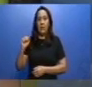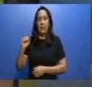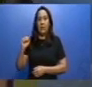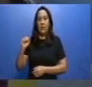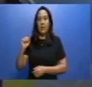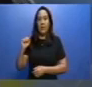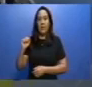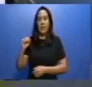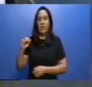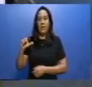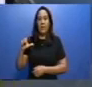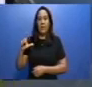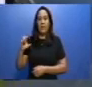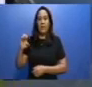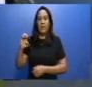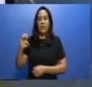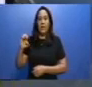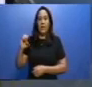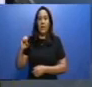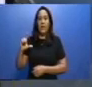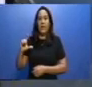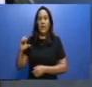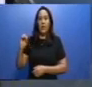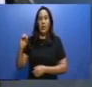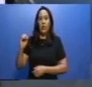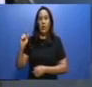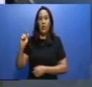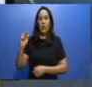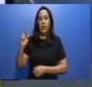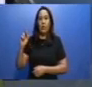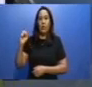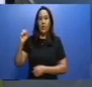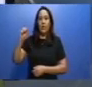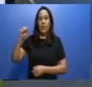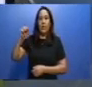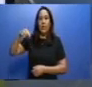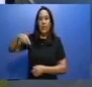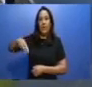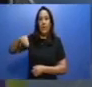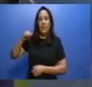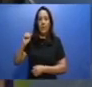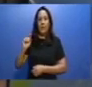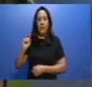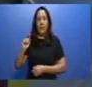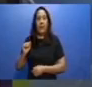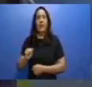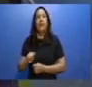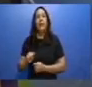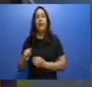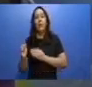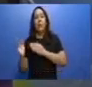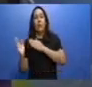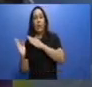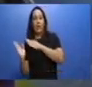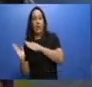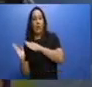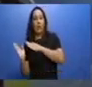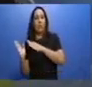o retângulo, mas vocês estão vendo aqui as laterais, ó, que elas estão viradinhas na